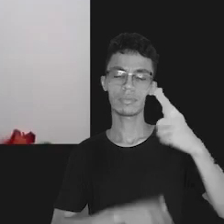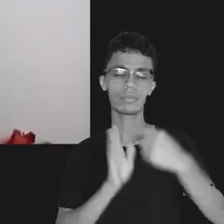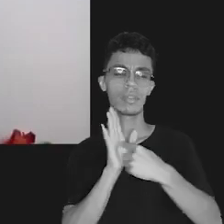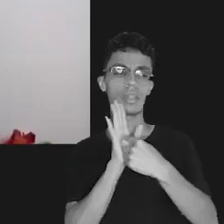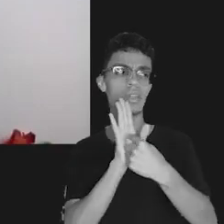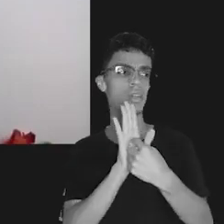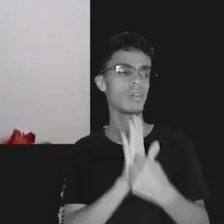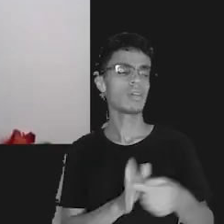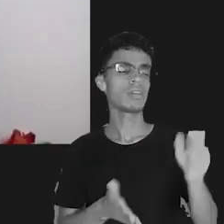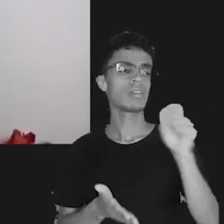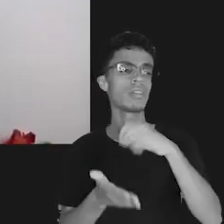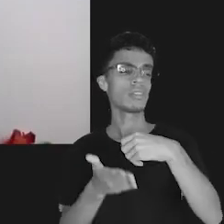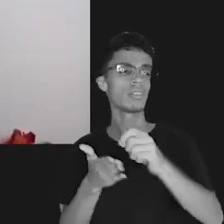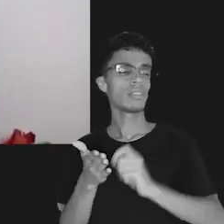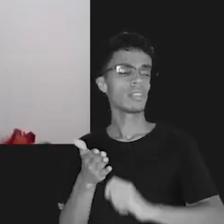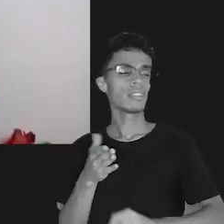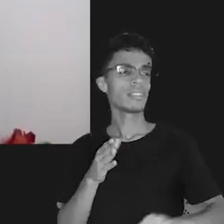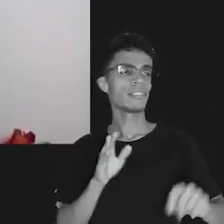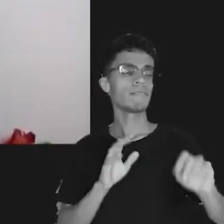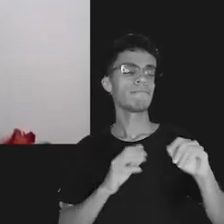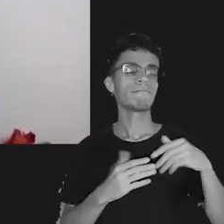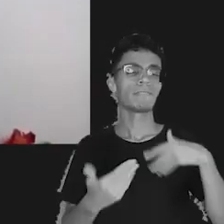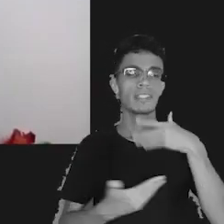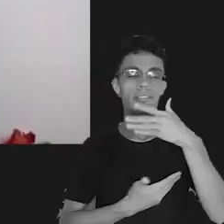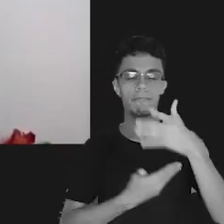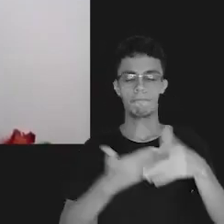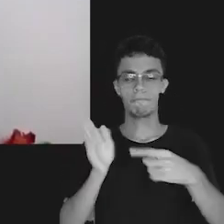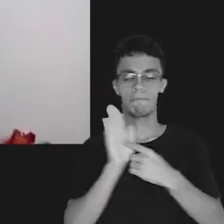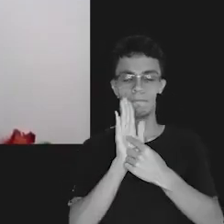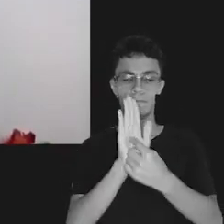claramente e, de certa forma, transcendendo.